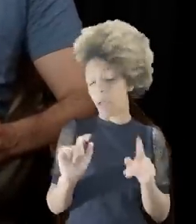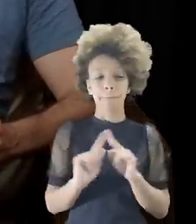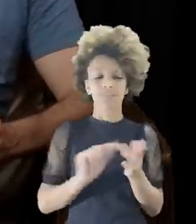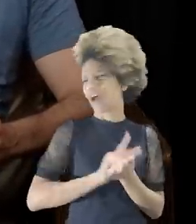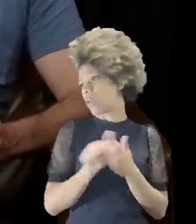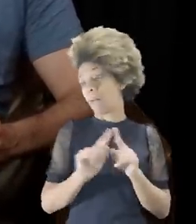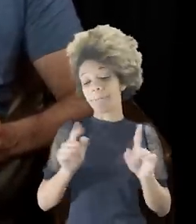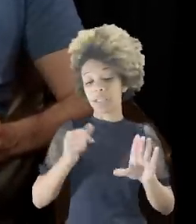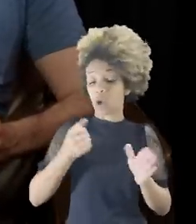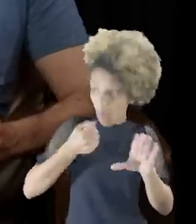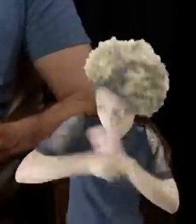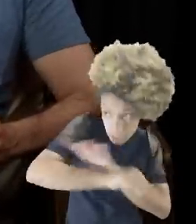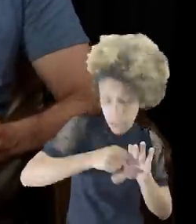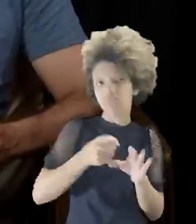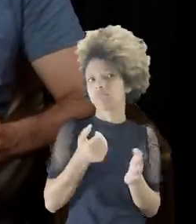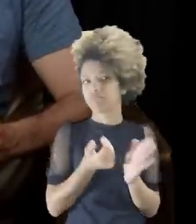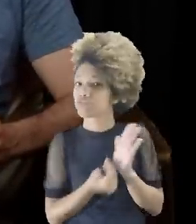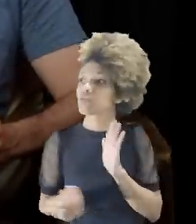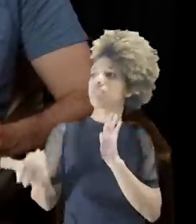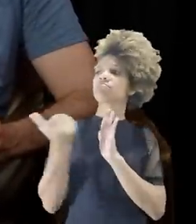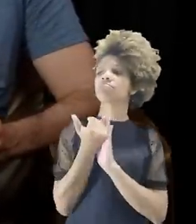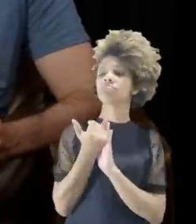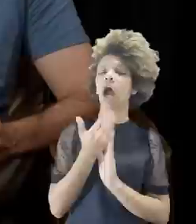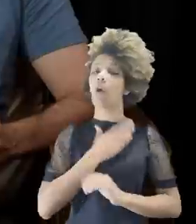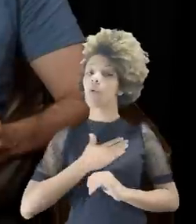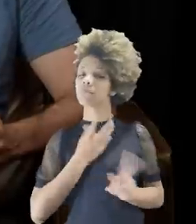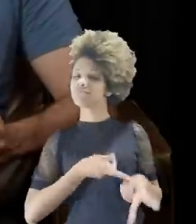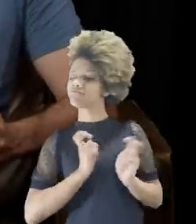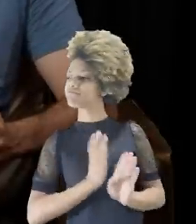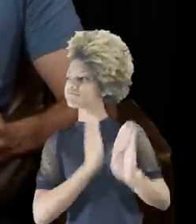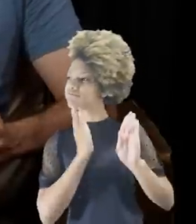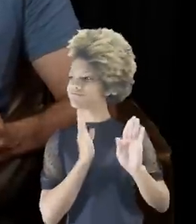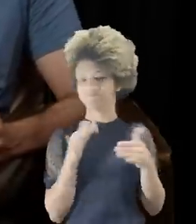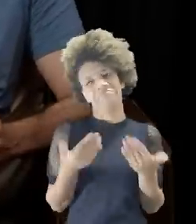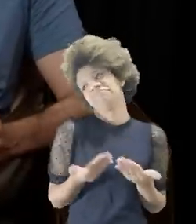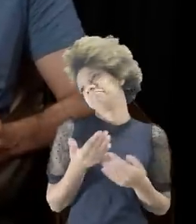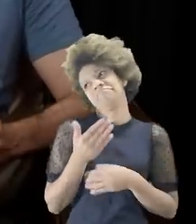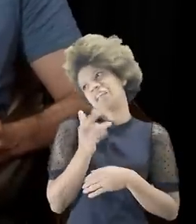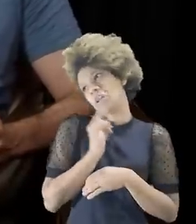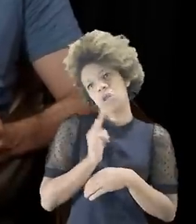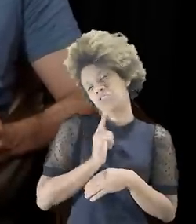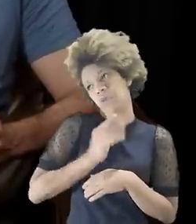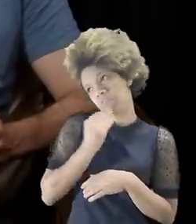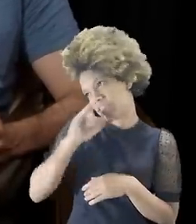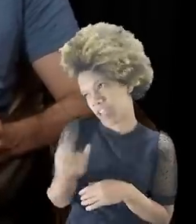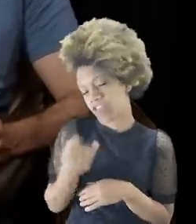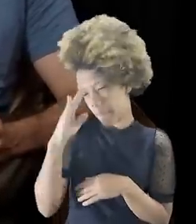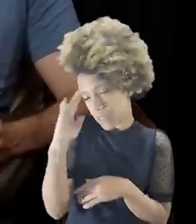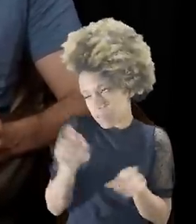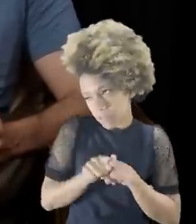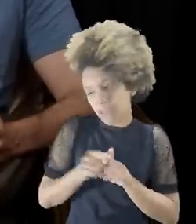basquete claro eu entrei no basquete já era um pouco maior já já gostei logo de cara e claro você tem uma vantagem principalmente de idade